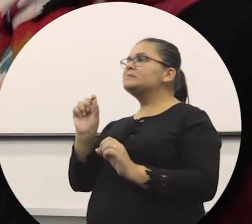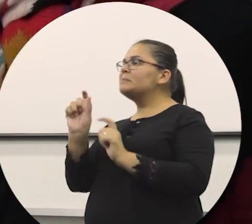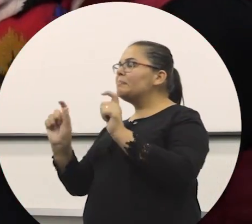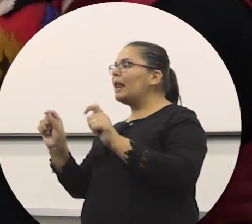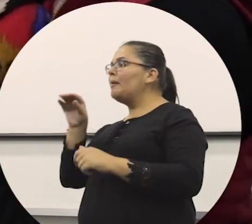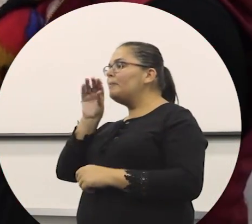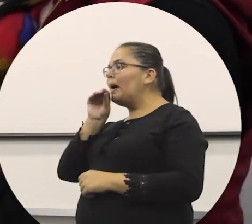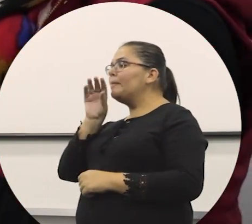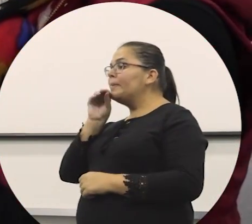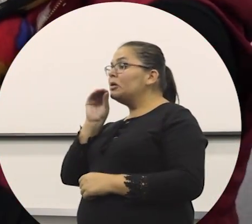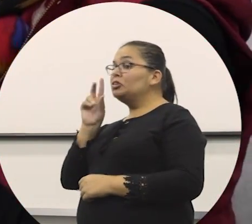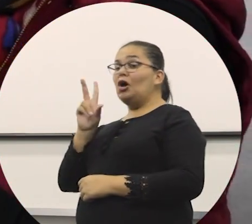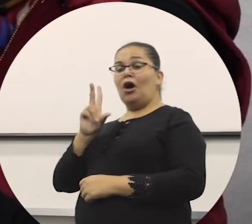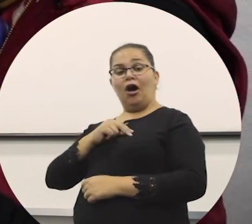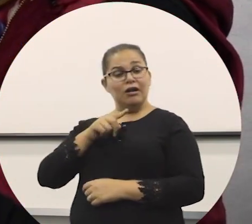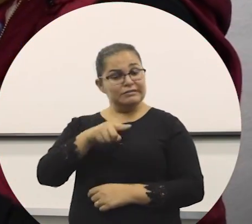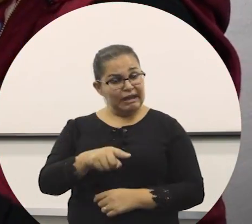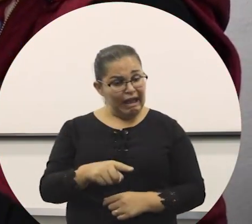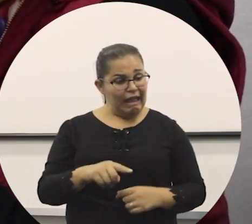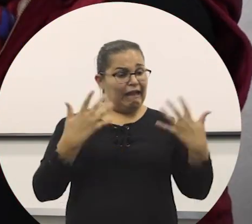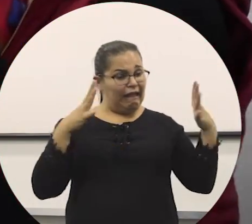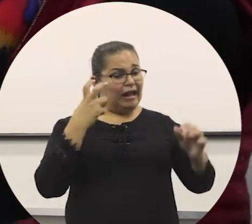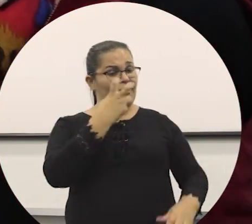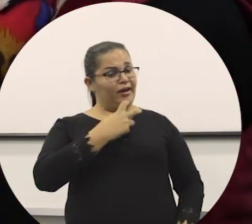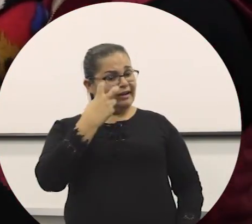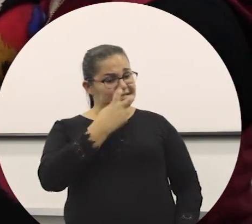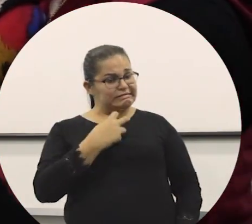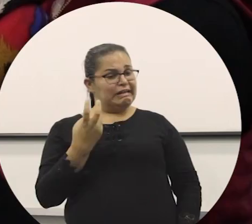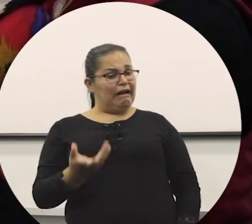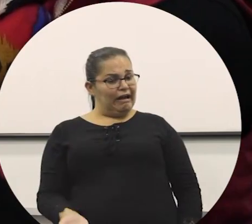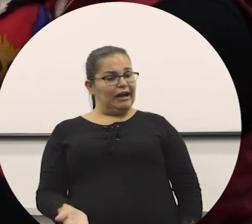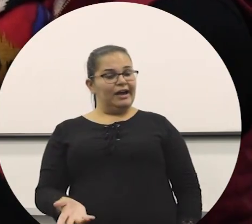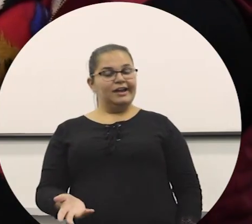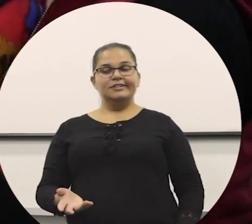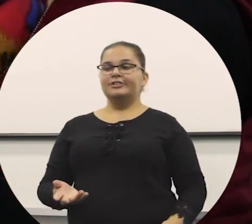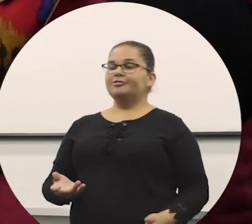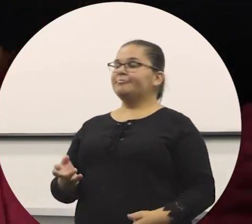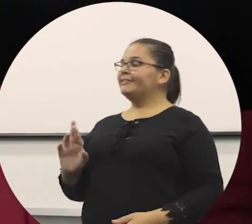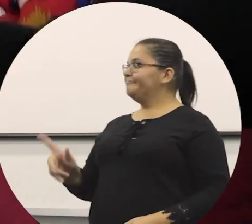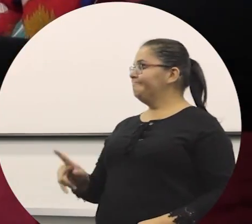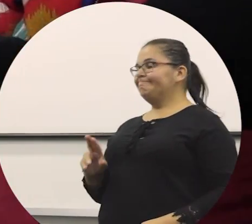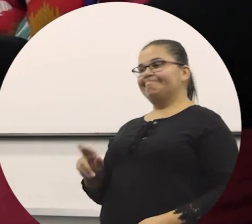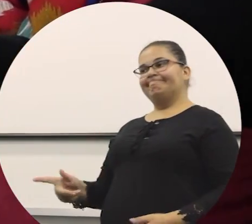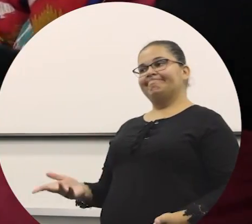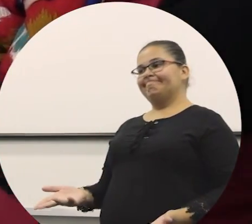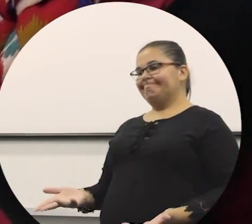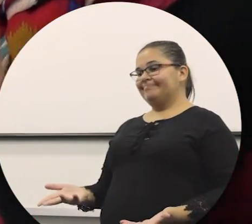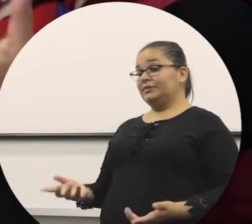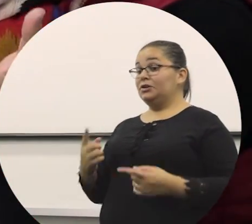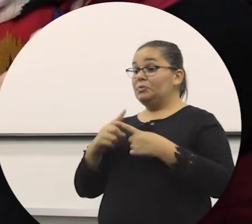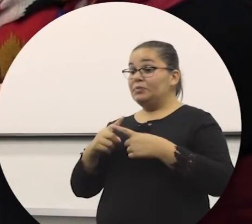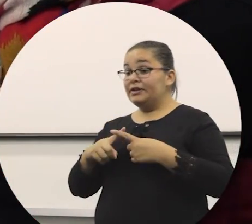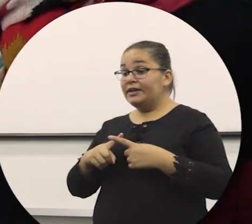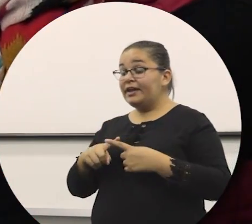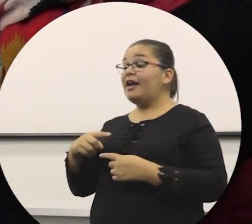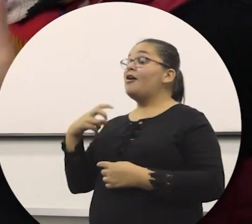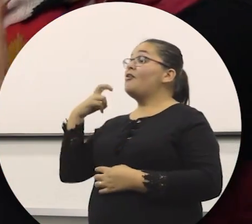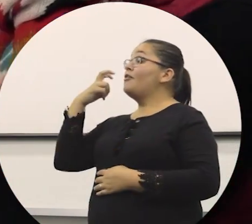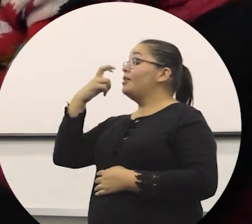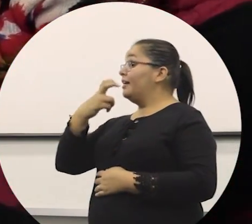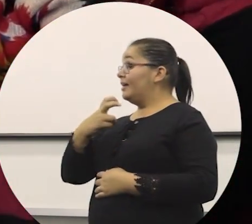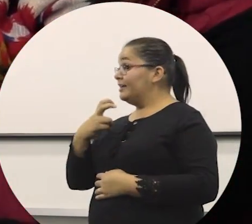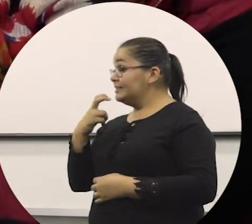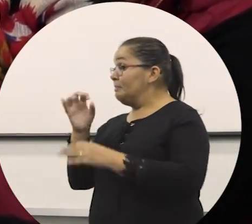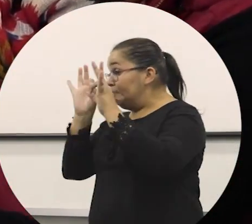diz: olha, essa criança ela é oralizada, quando na verdade não é, né? Porque o ser